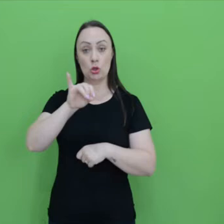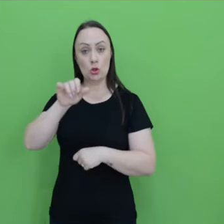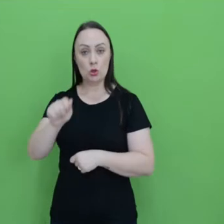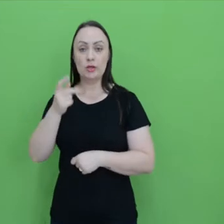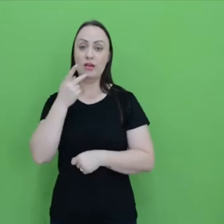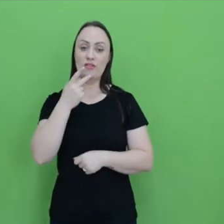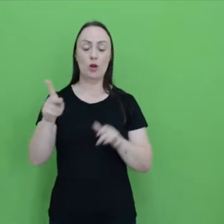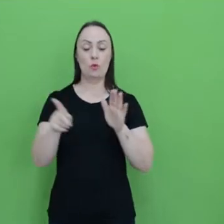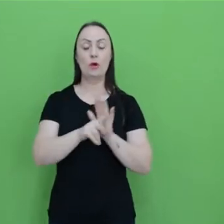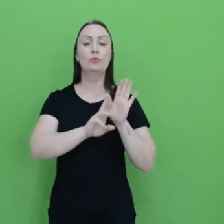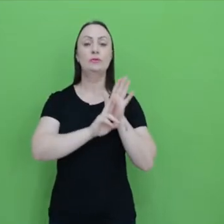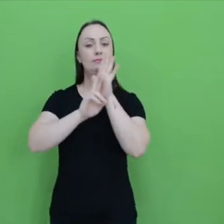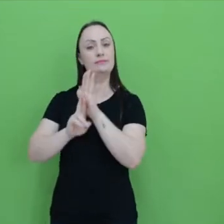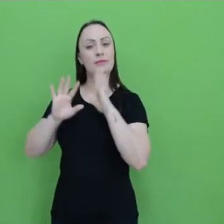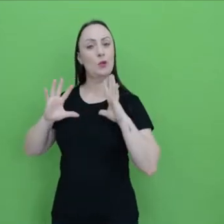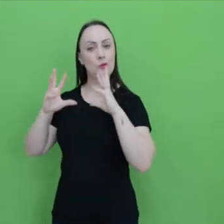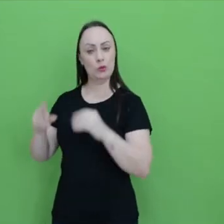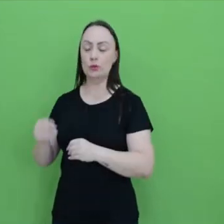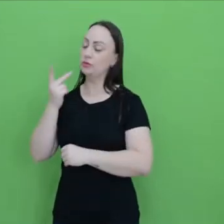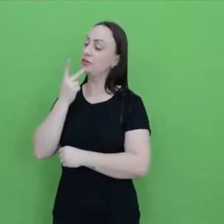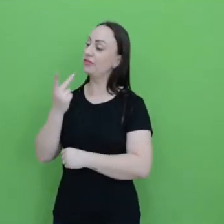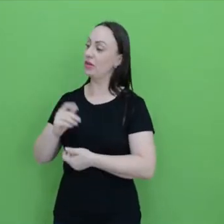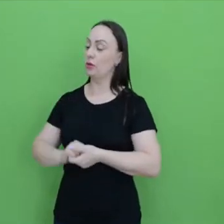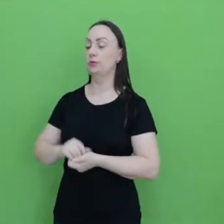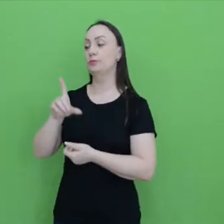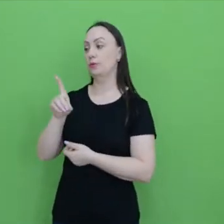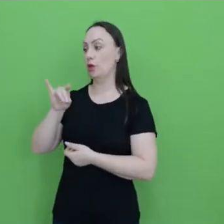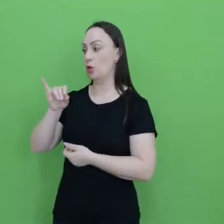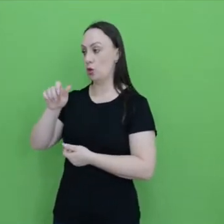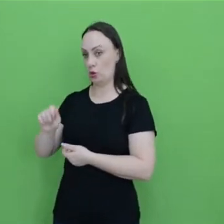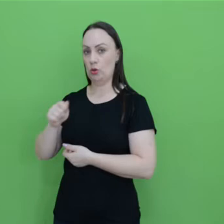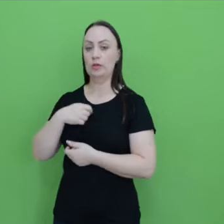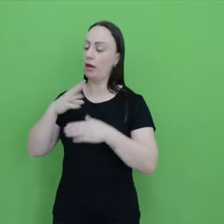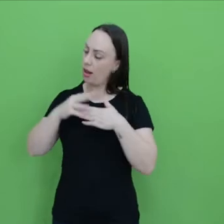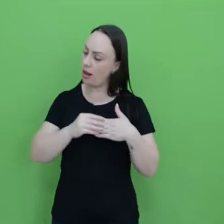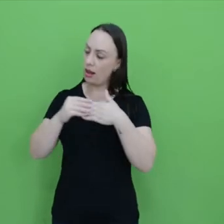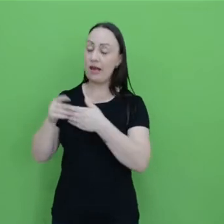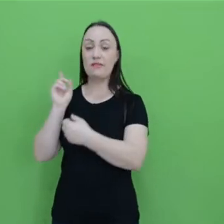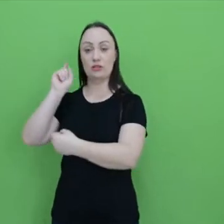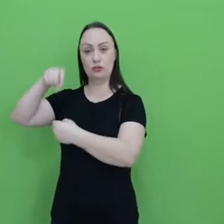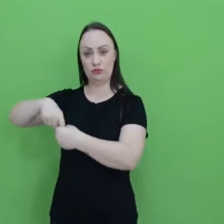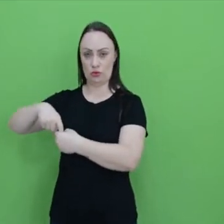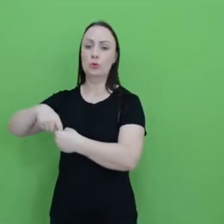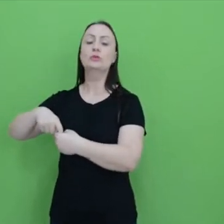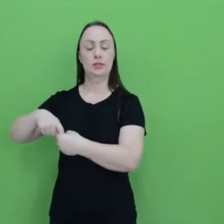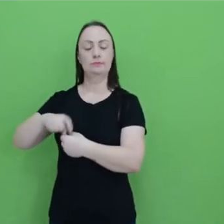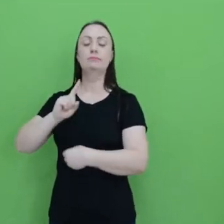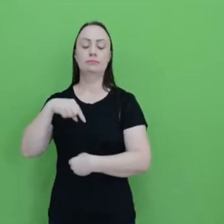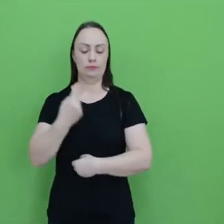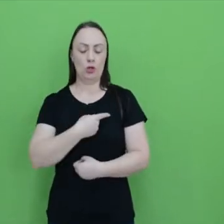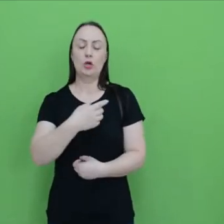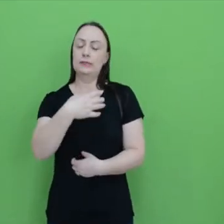e falou em nome de todos. Ele disse: "Doia, leve-nos de volta.